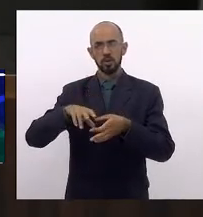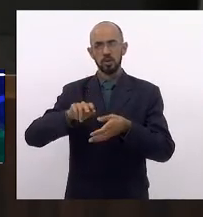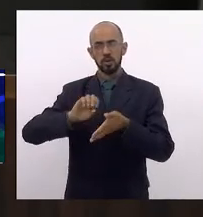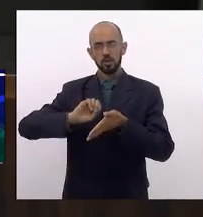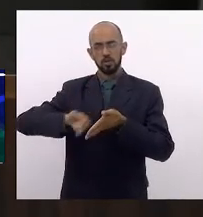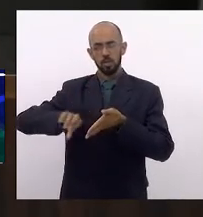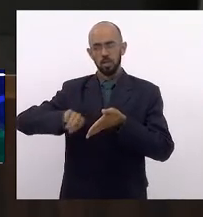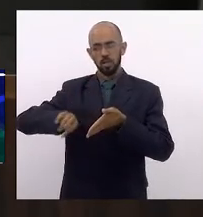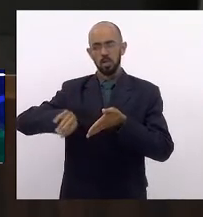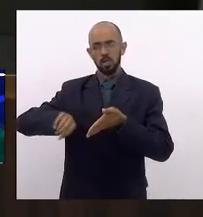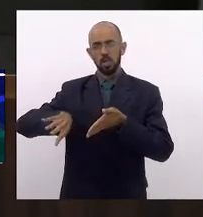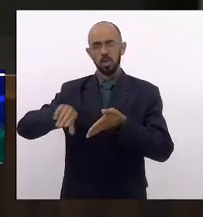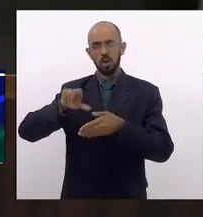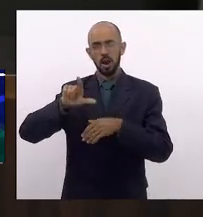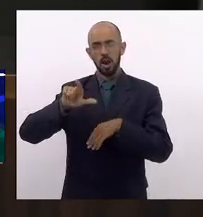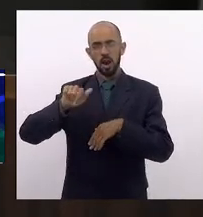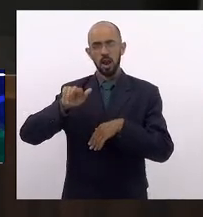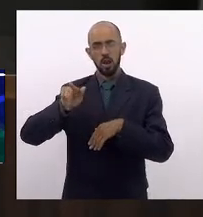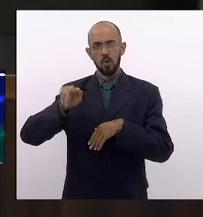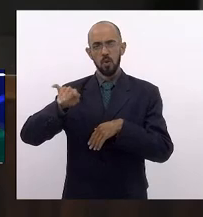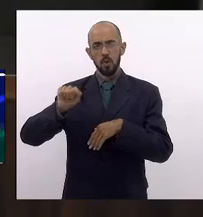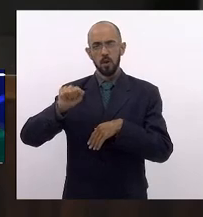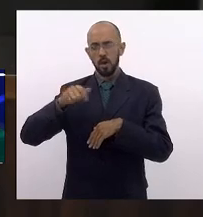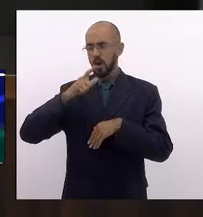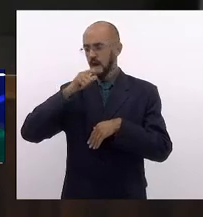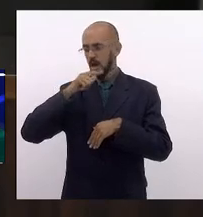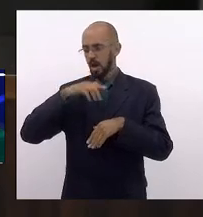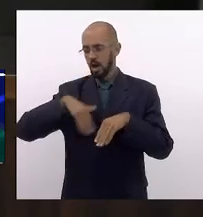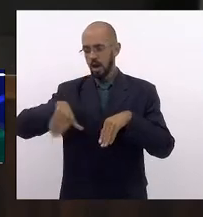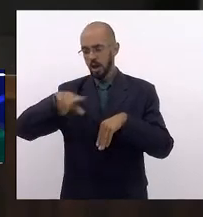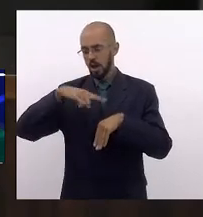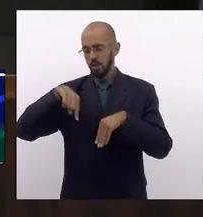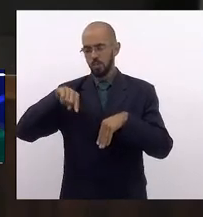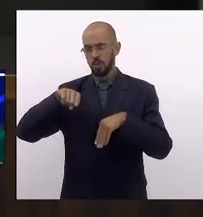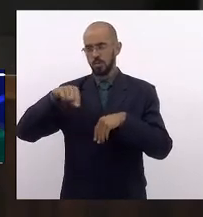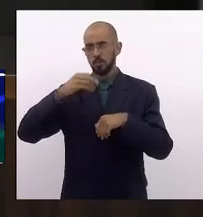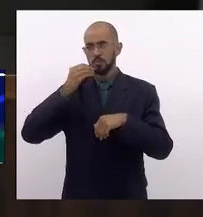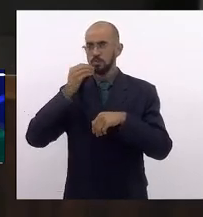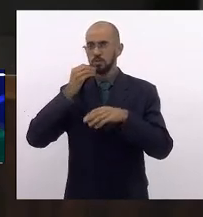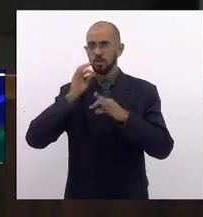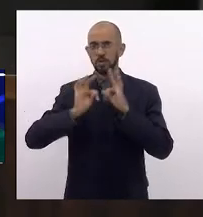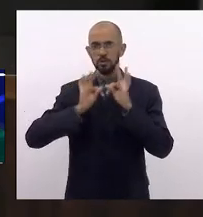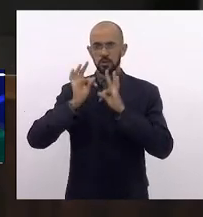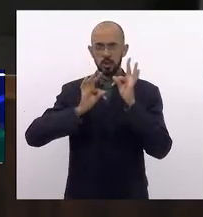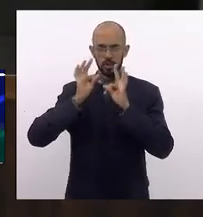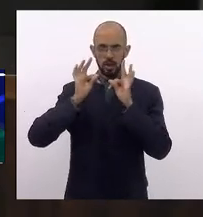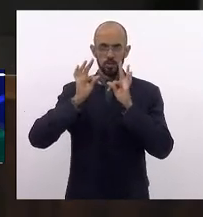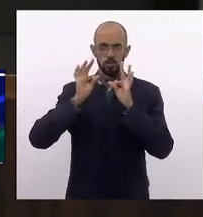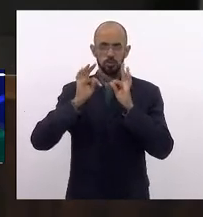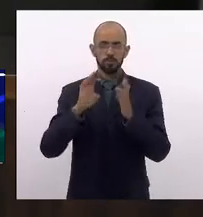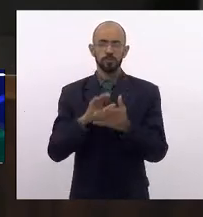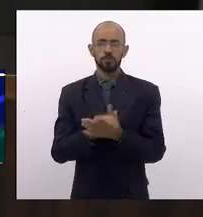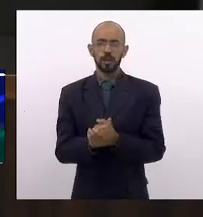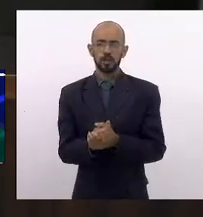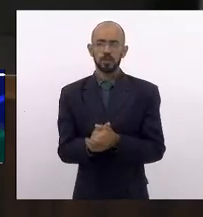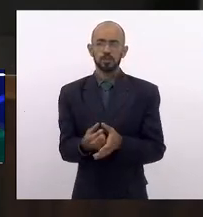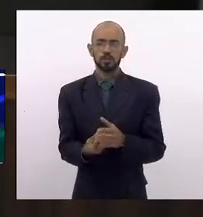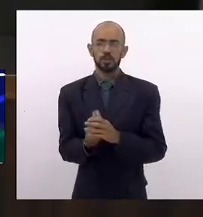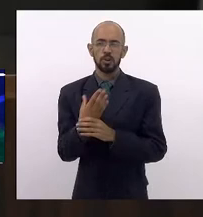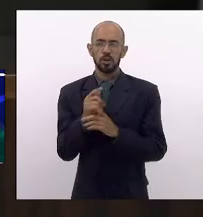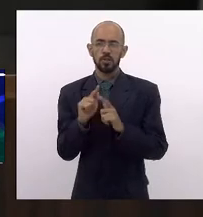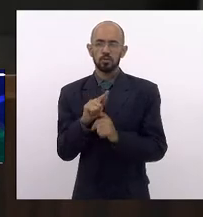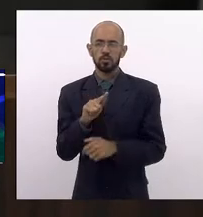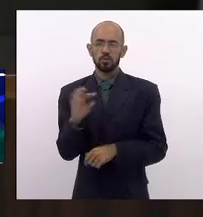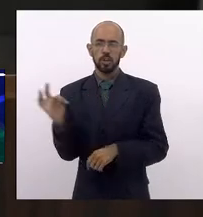In Natura na lagoa poderia tá tratando ali os gostos daquela Estação então criamos um grupo de